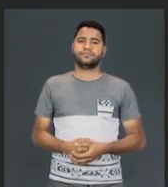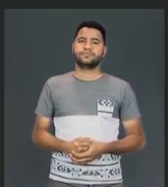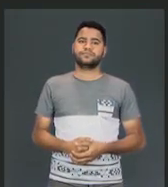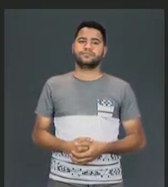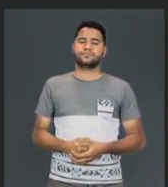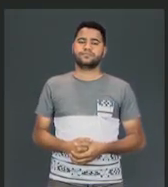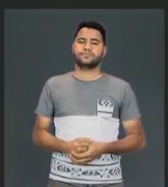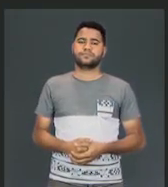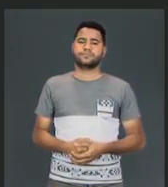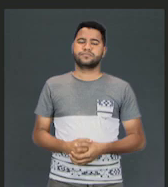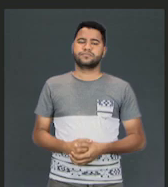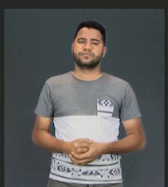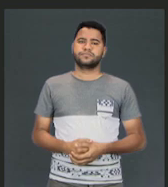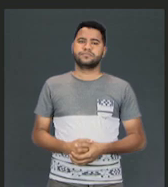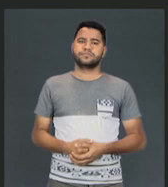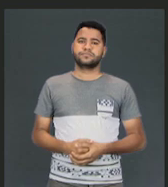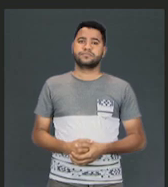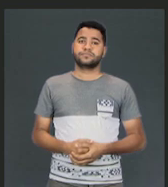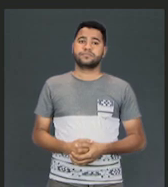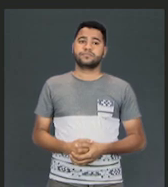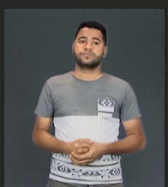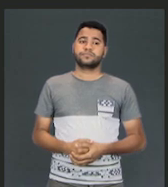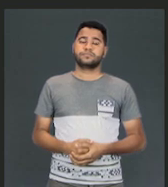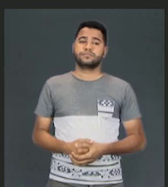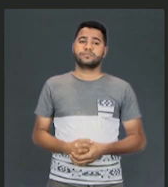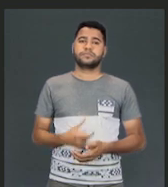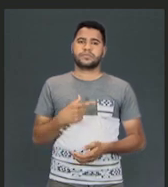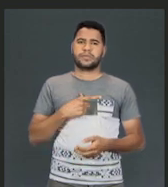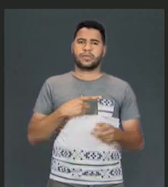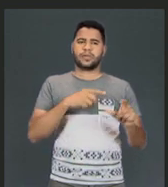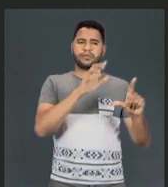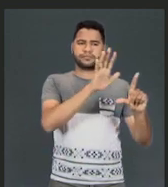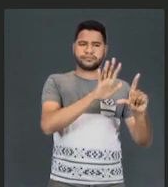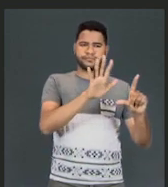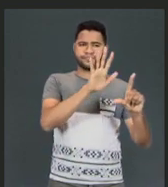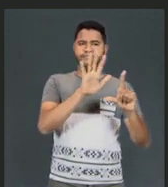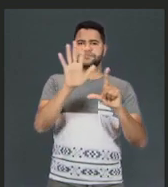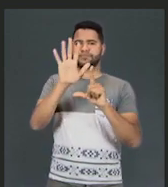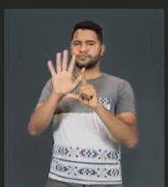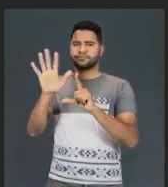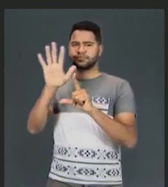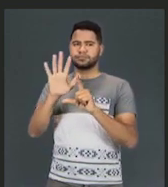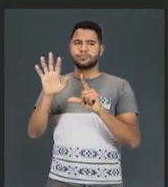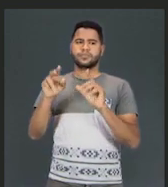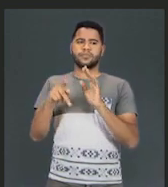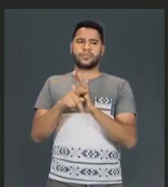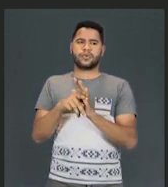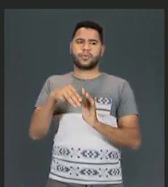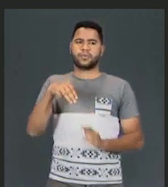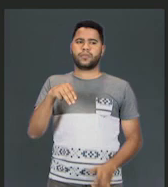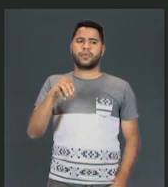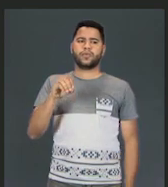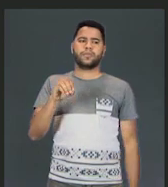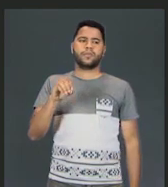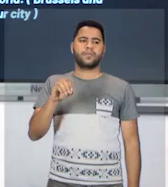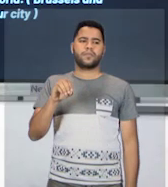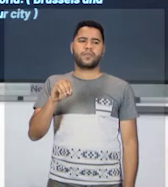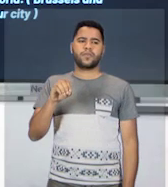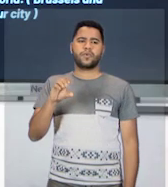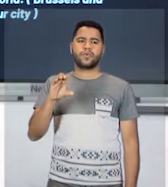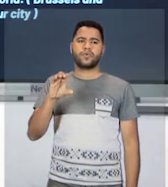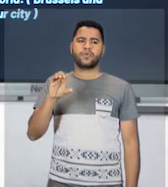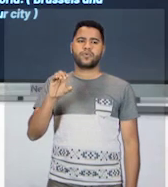Big cities Around the World tão lá tem uma as imagens né de Moscou Bruxelas e vocês vão